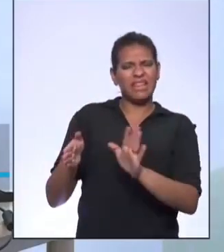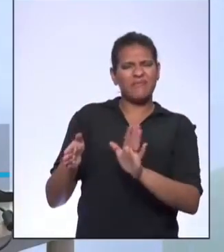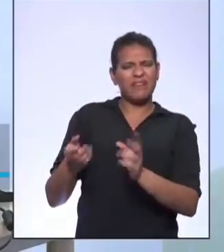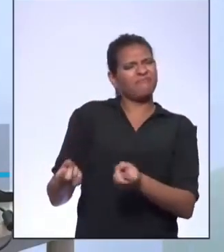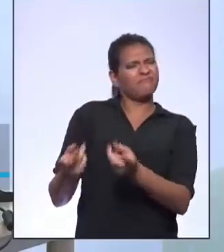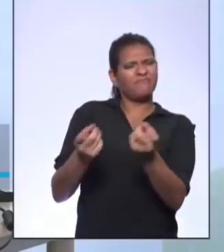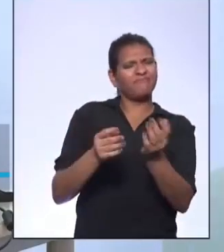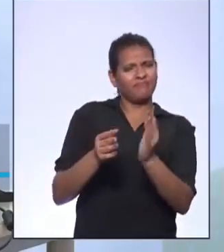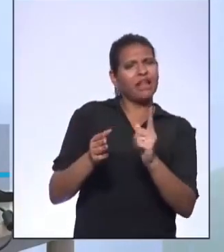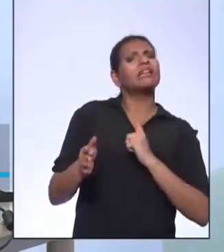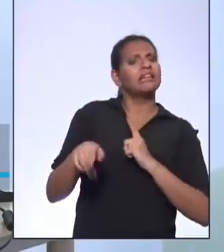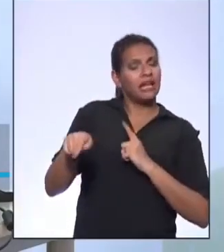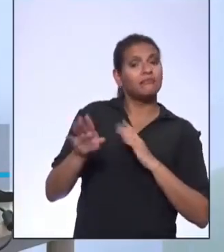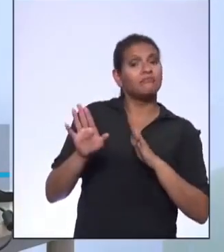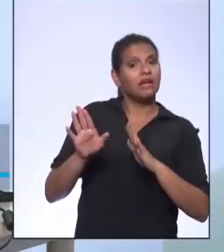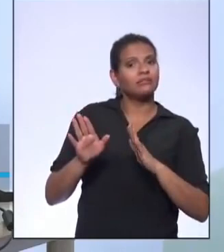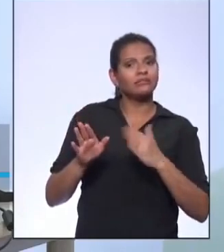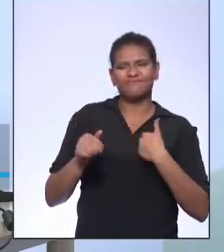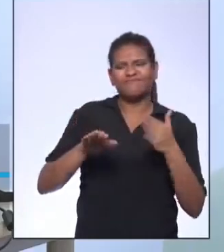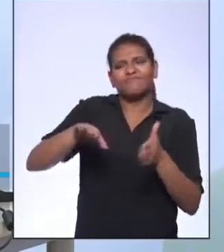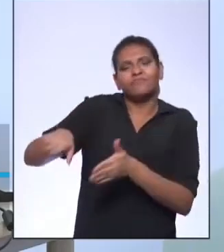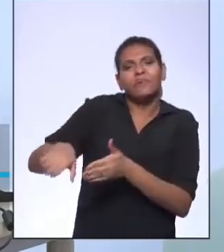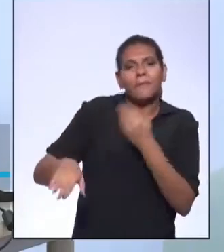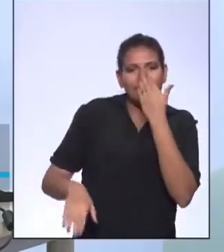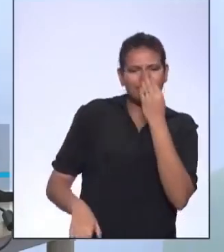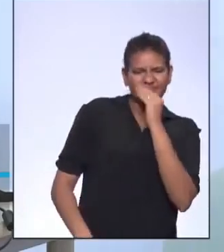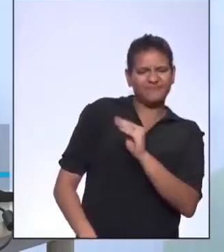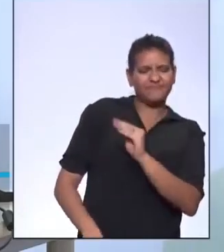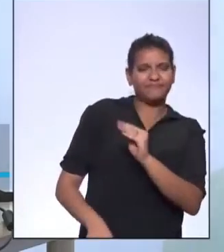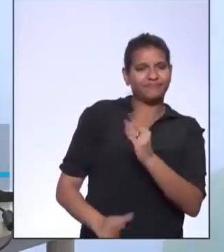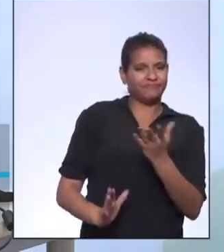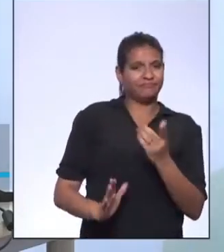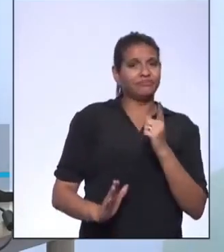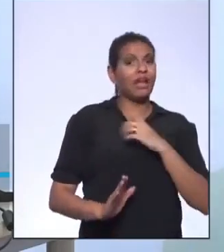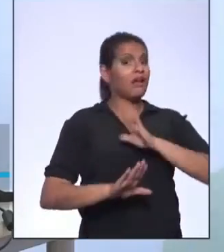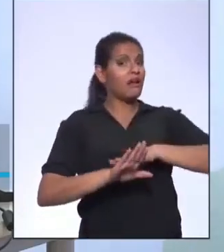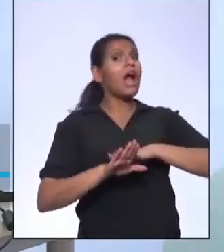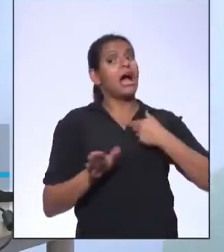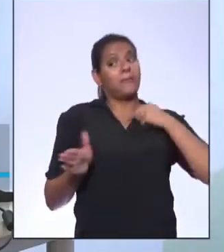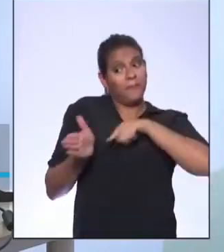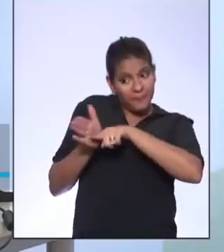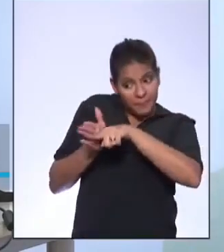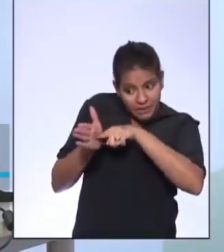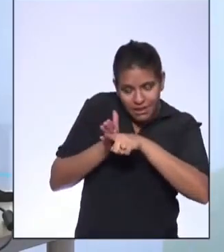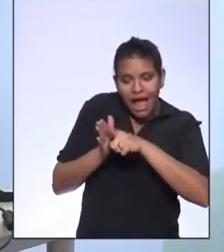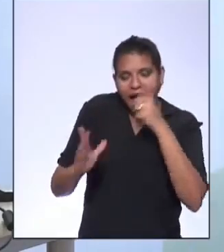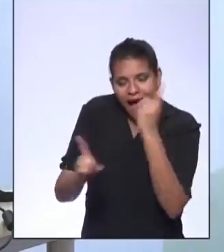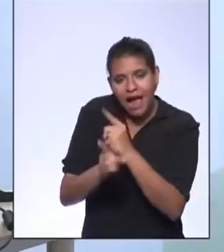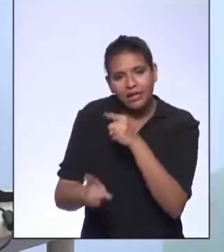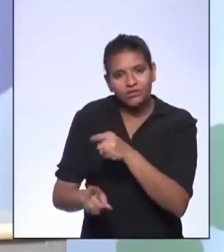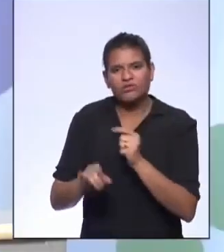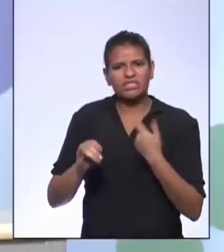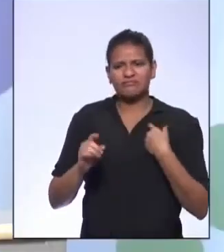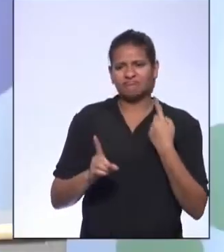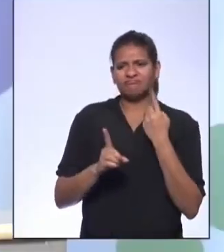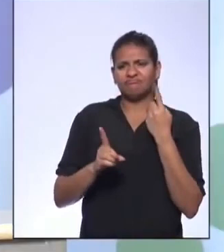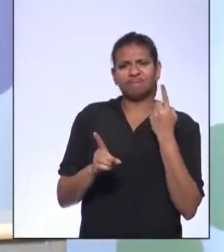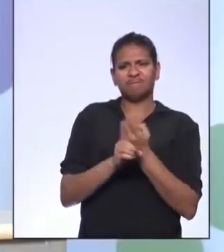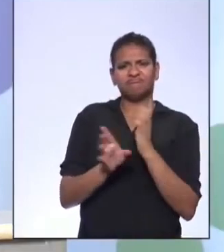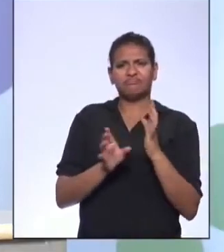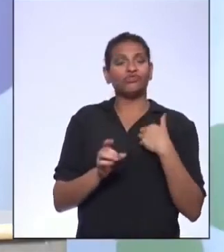tem acesso, a não ser que a gente vá atrás, né? Nunca é passado para a gente esse aspecto. Exatamente. É importante que a